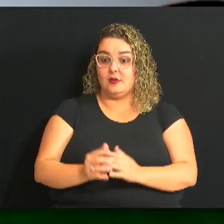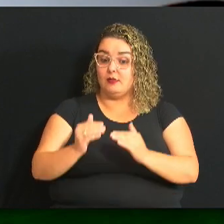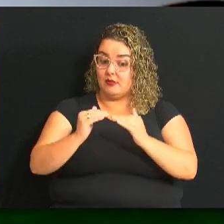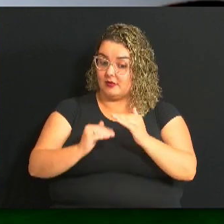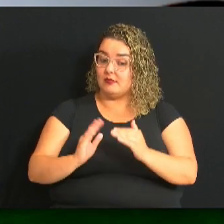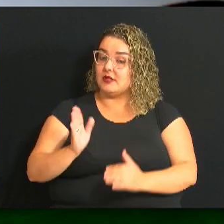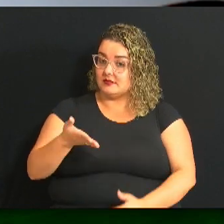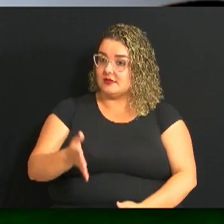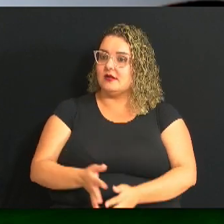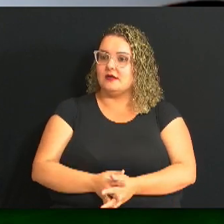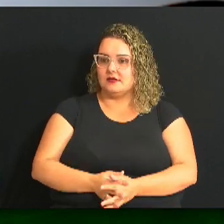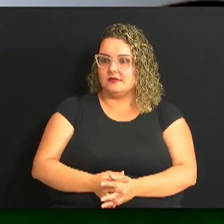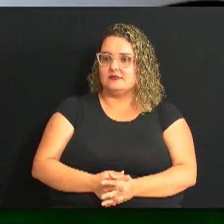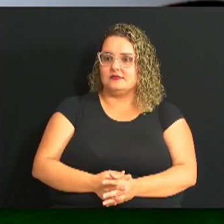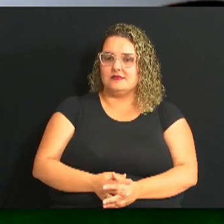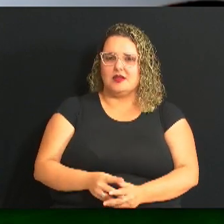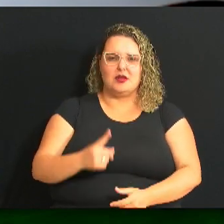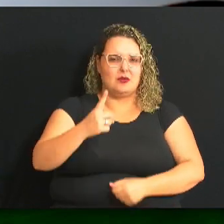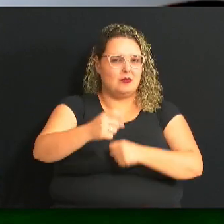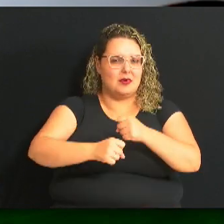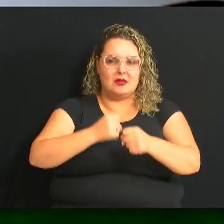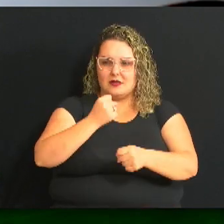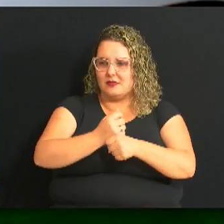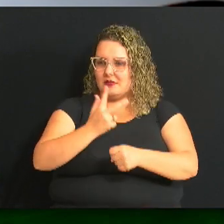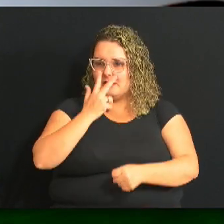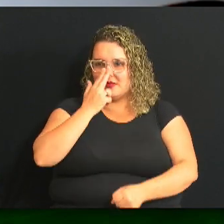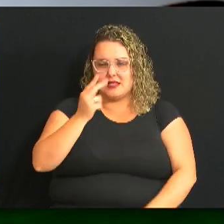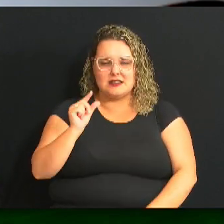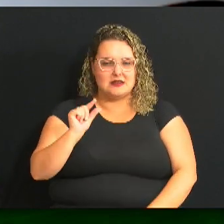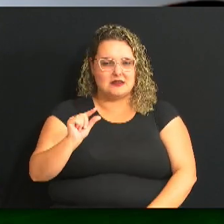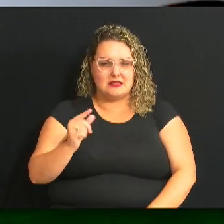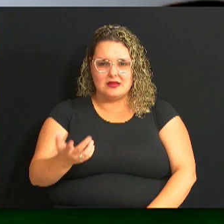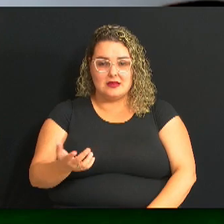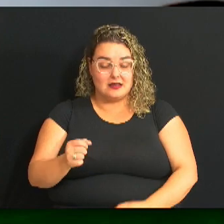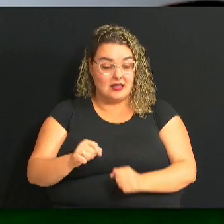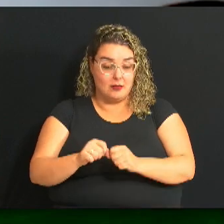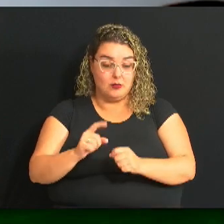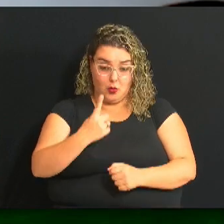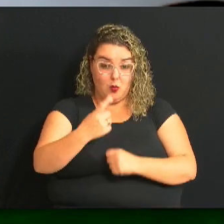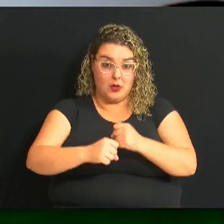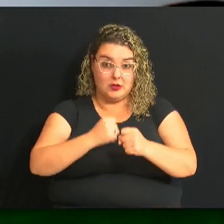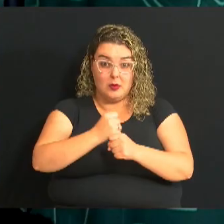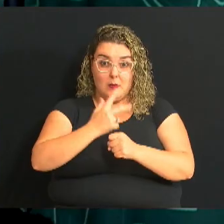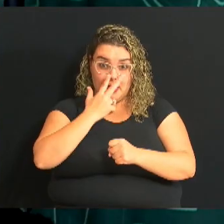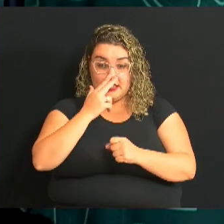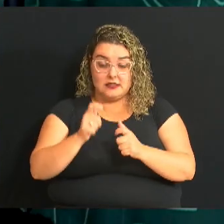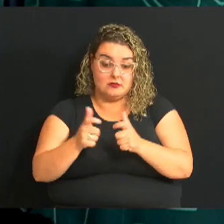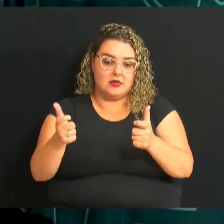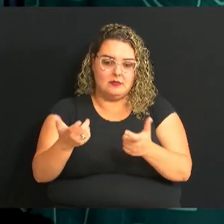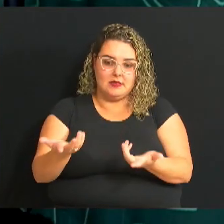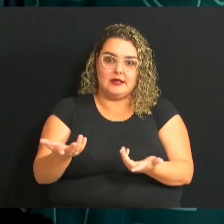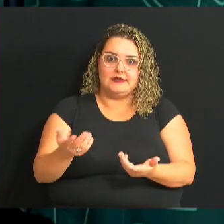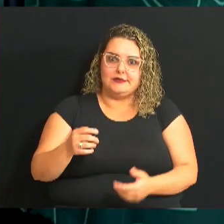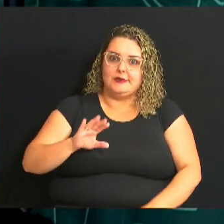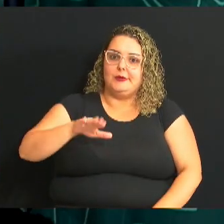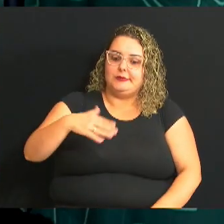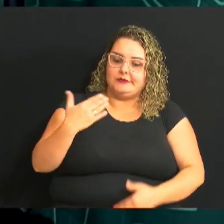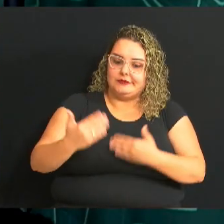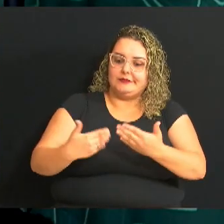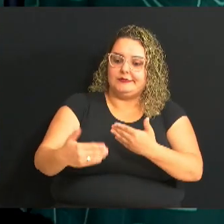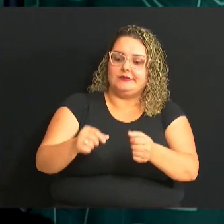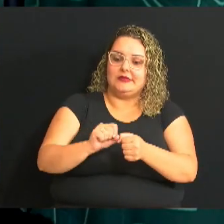Mas um ano parece que é muito, mas quando a gente vai fazendo, parece que está cada vez mais perto. Deixa eu saber da Daniela, como que surgiu